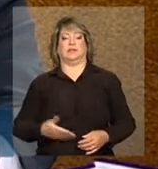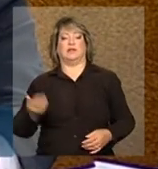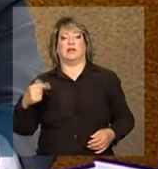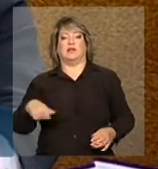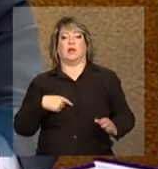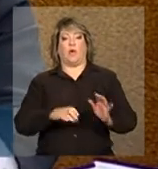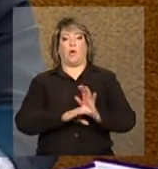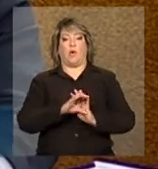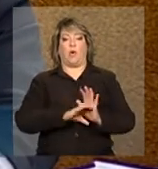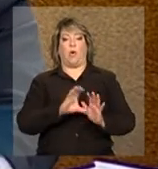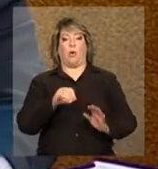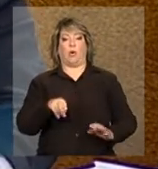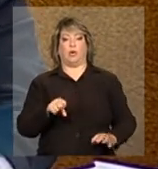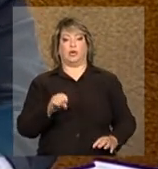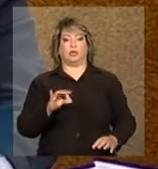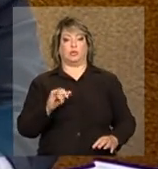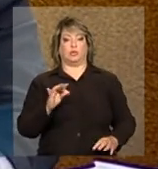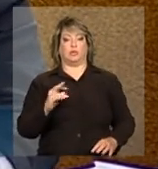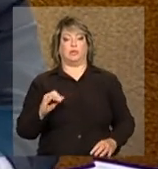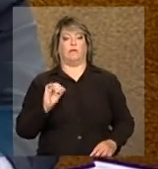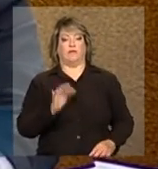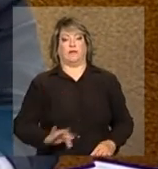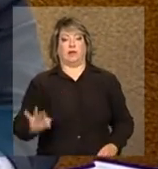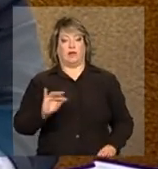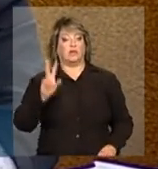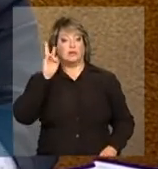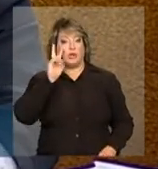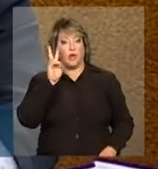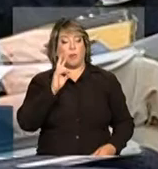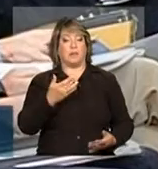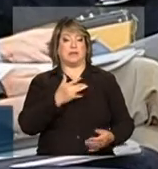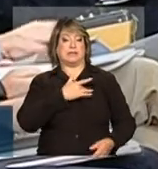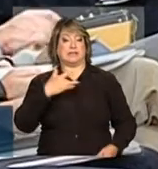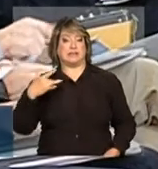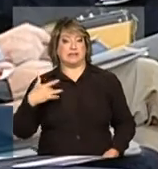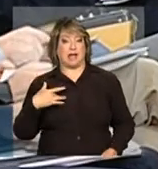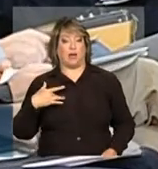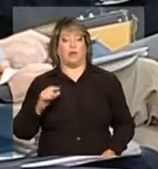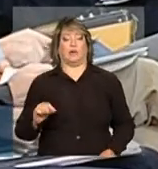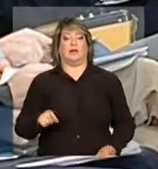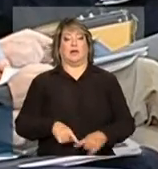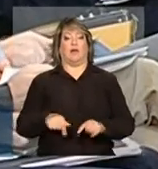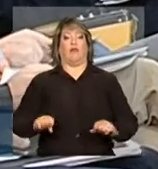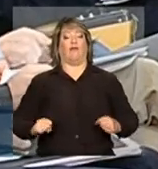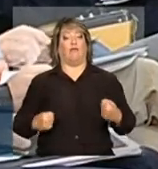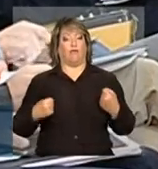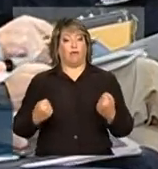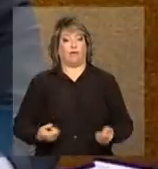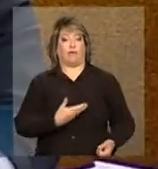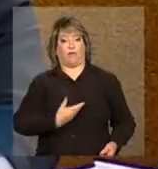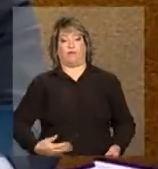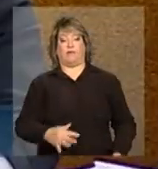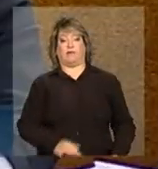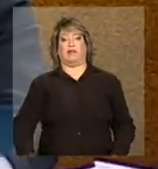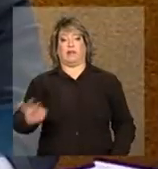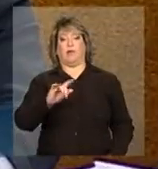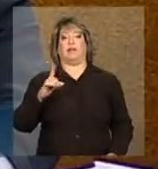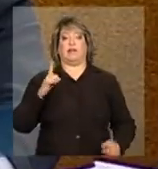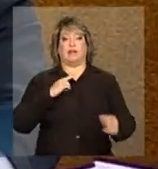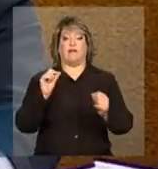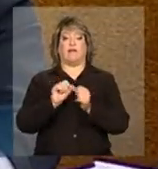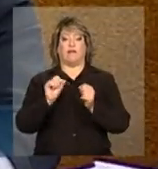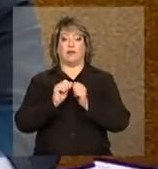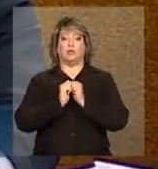são educação e saúde. E, na questão da educação, reforçou o esforço que o governo federal tem feito junto ao Congresso